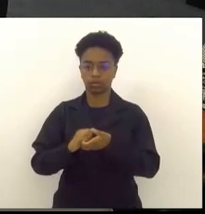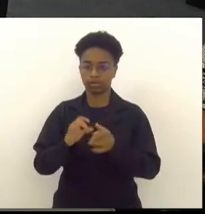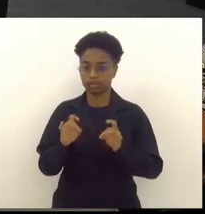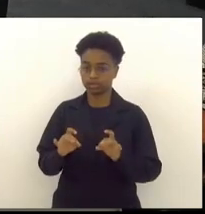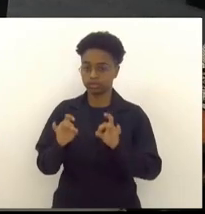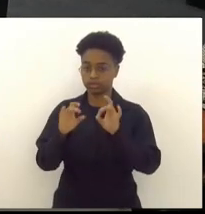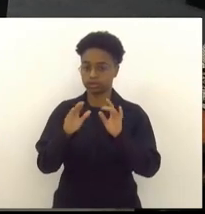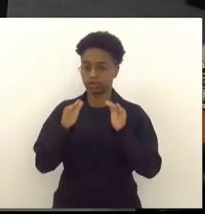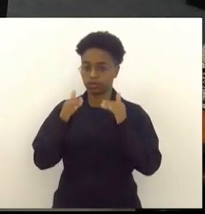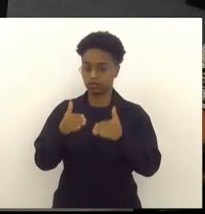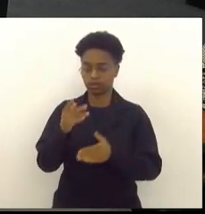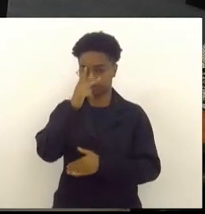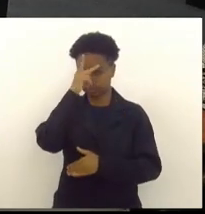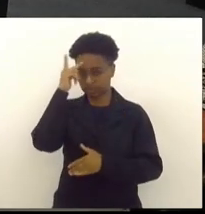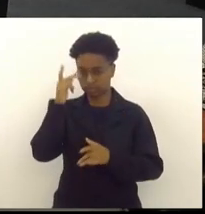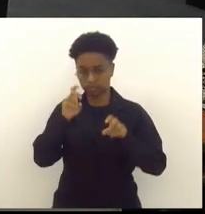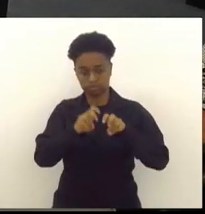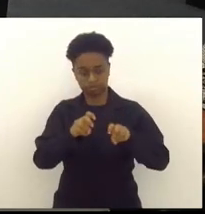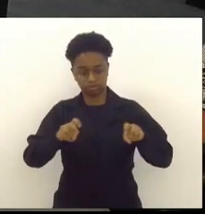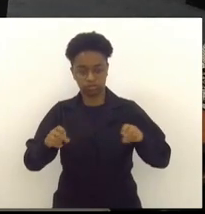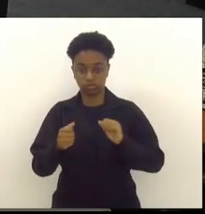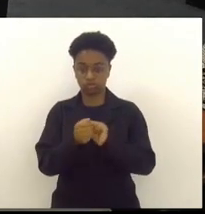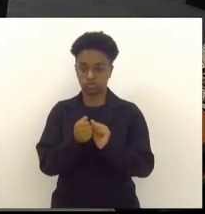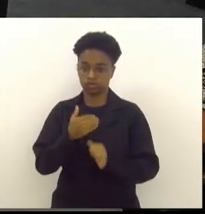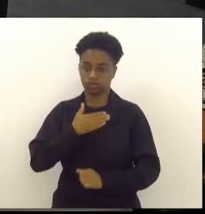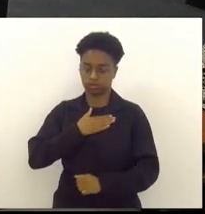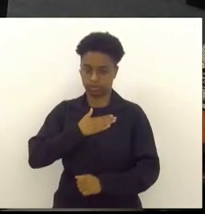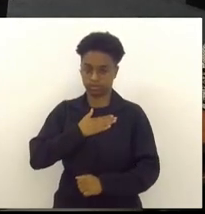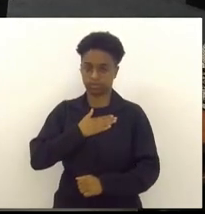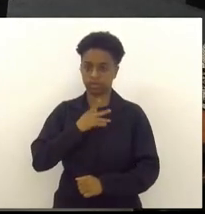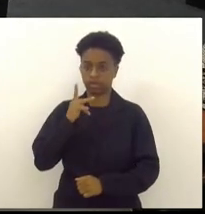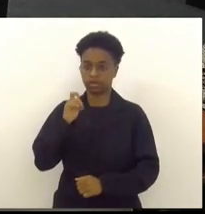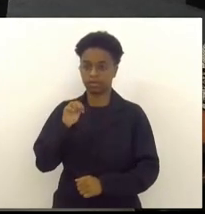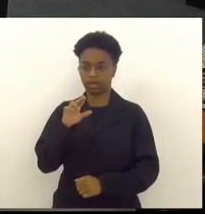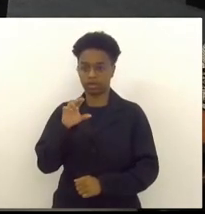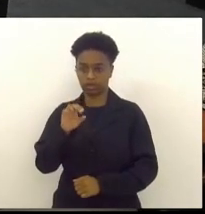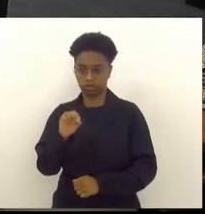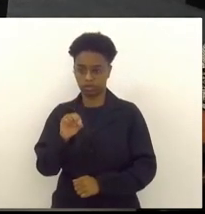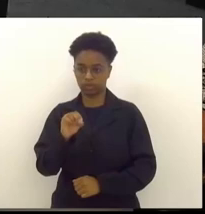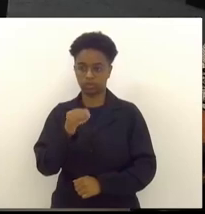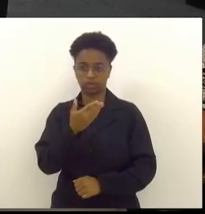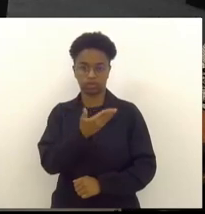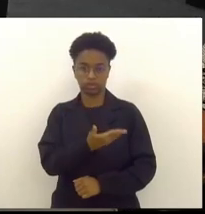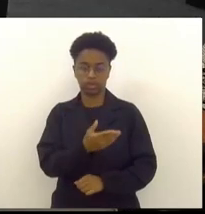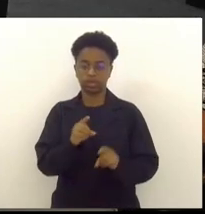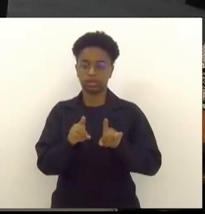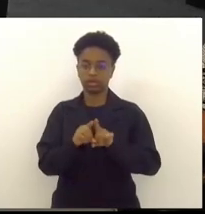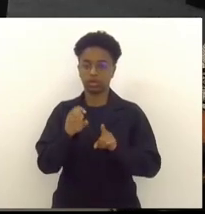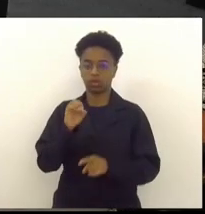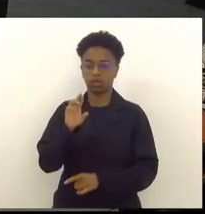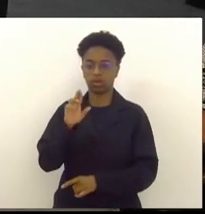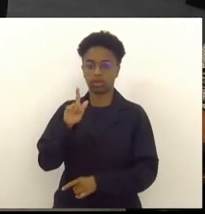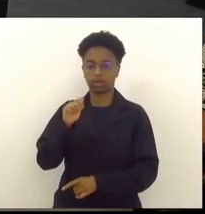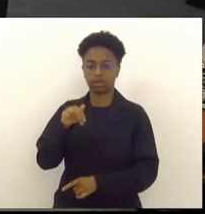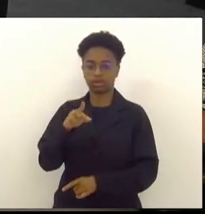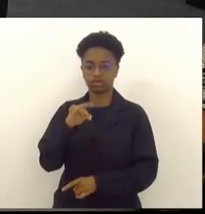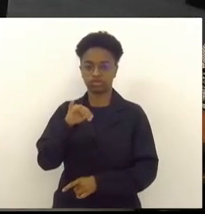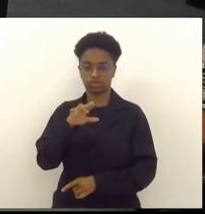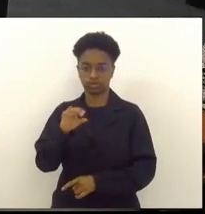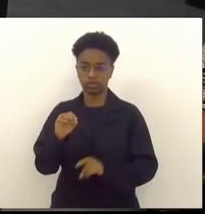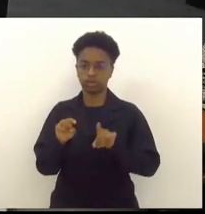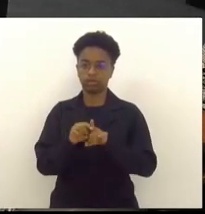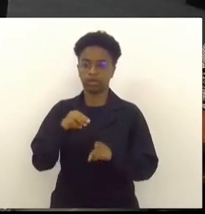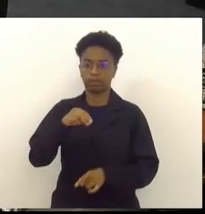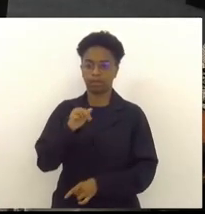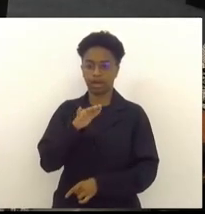especialmente a quem compôs essa mesa comigo, doutor Pedro Calmon, senhor Orlandino dos Santos, doutora